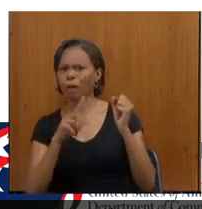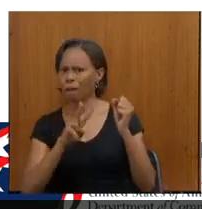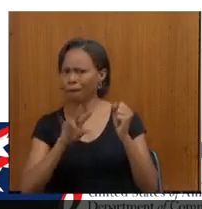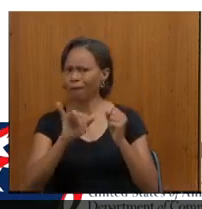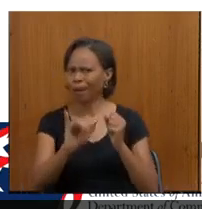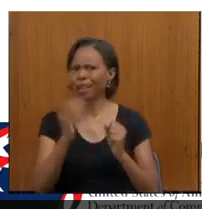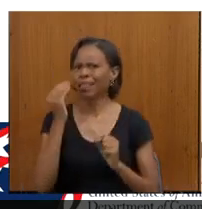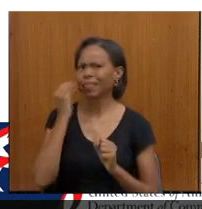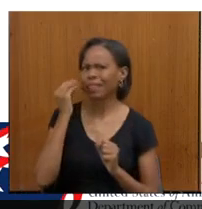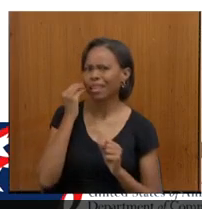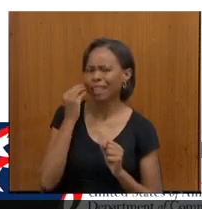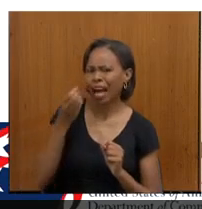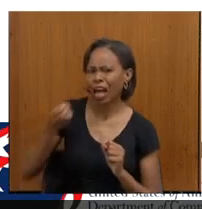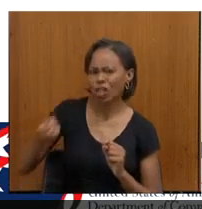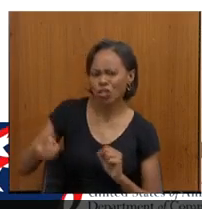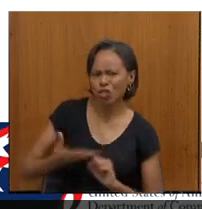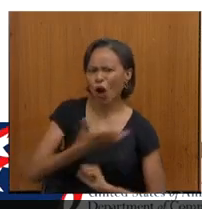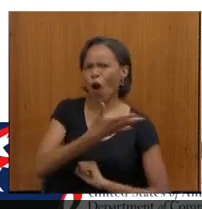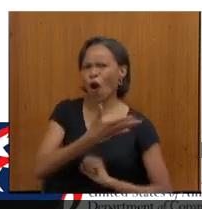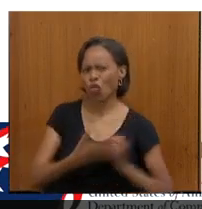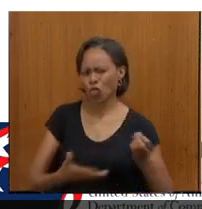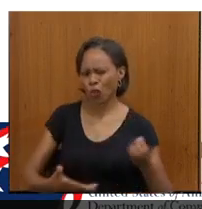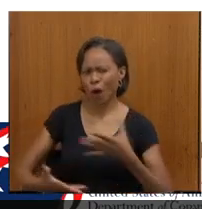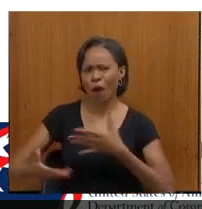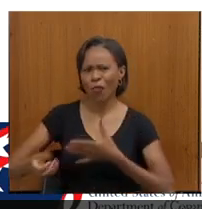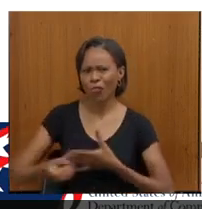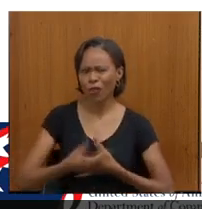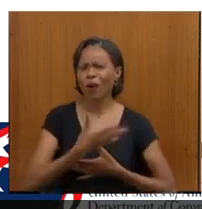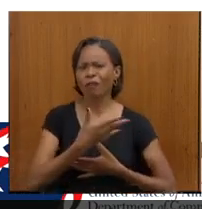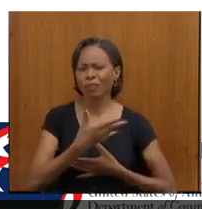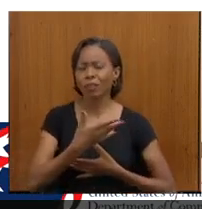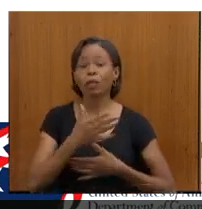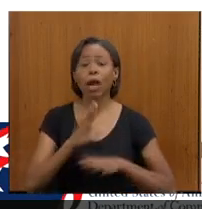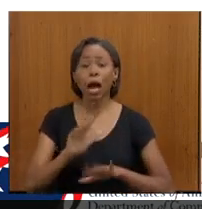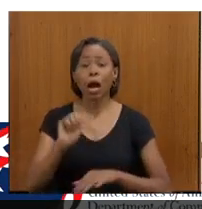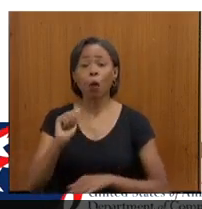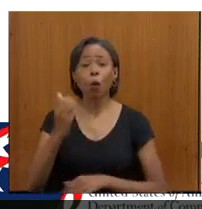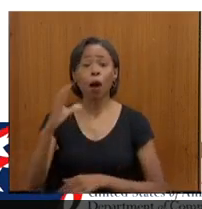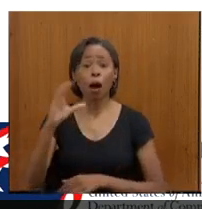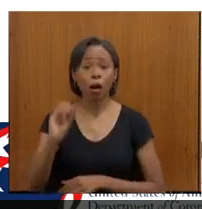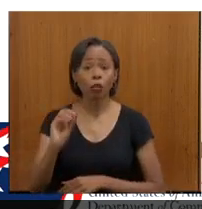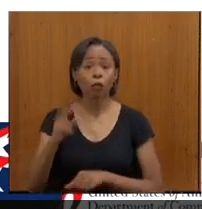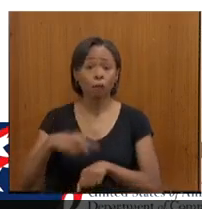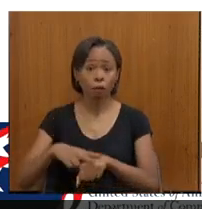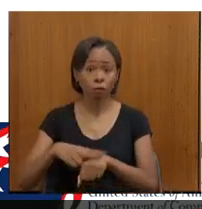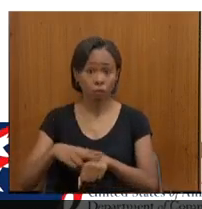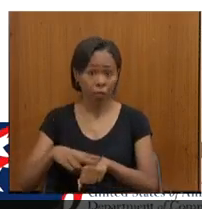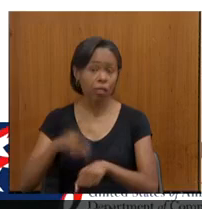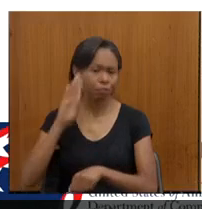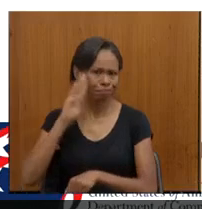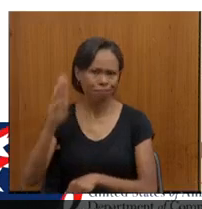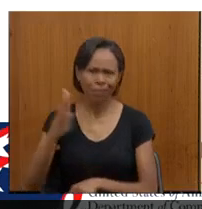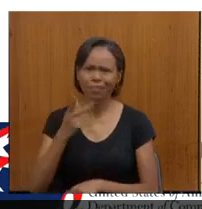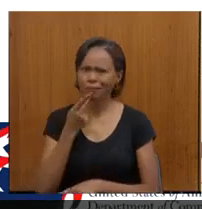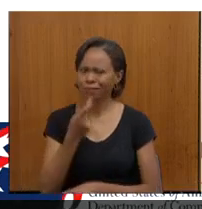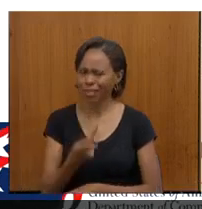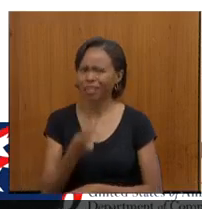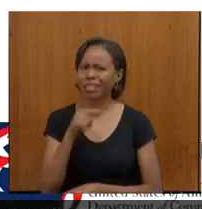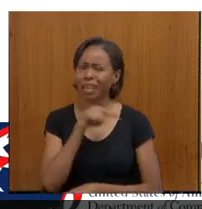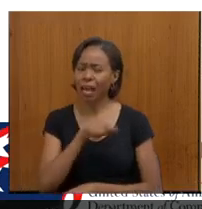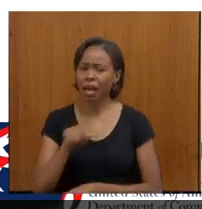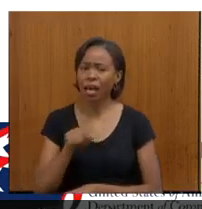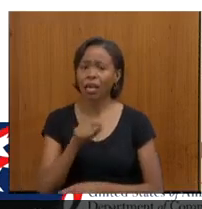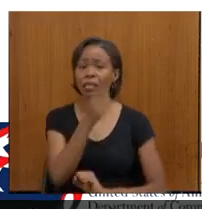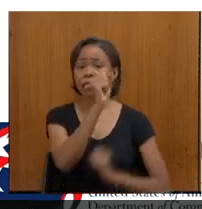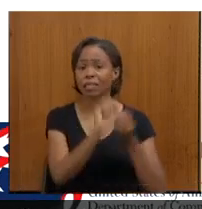já tô falando muito dia do Lado Verde e não faz um marketing dessas empresas que tomam